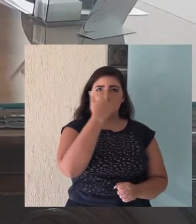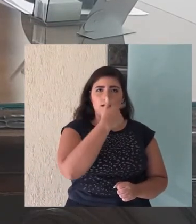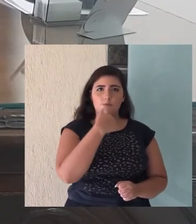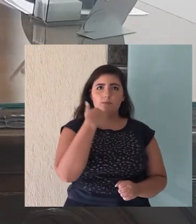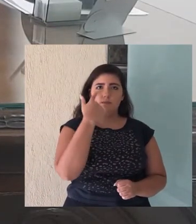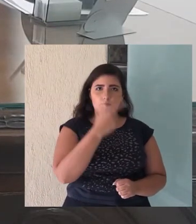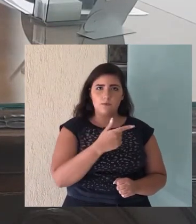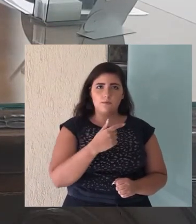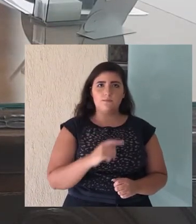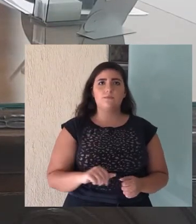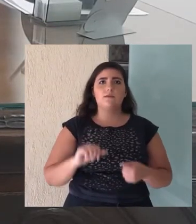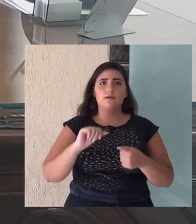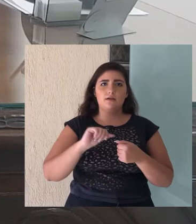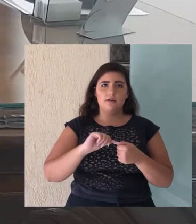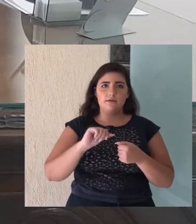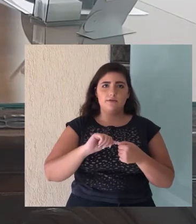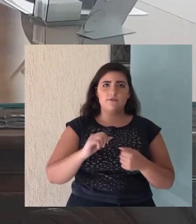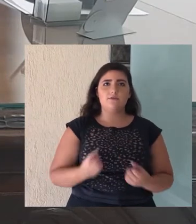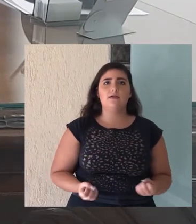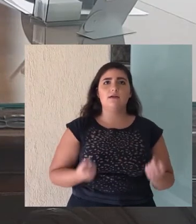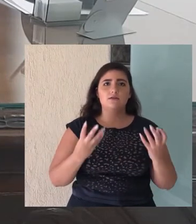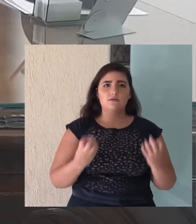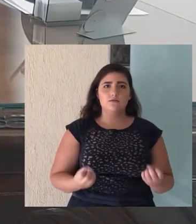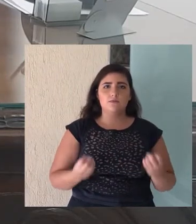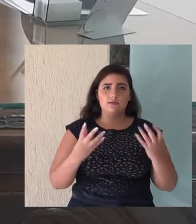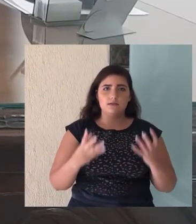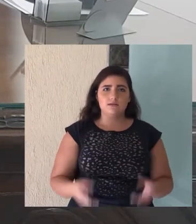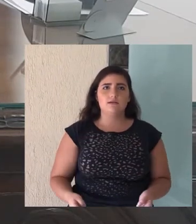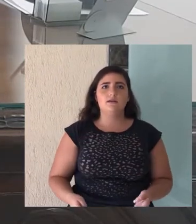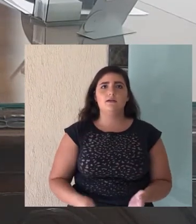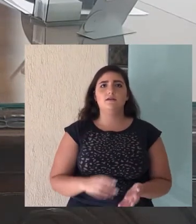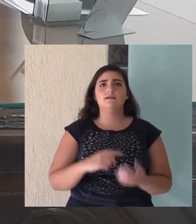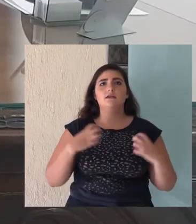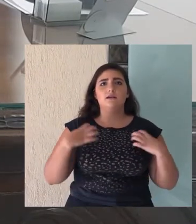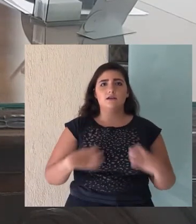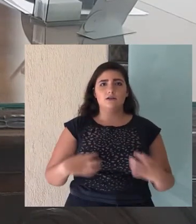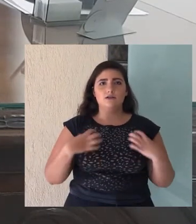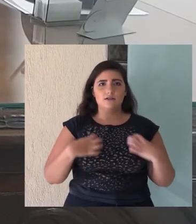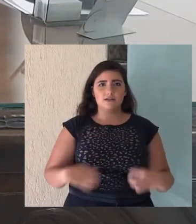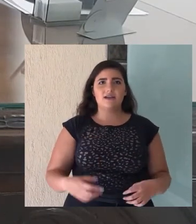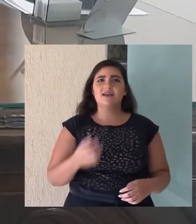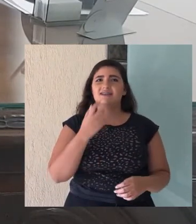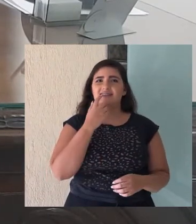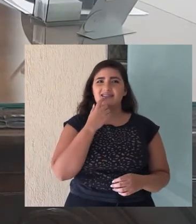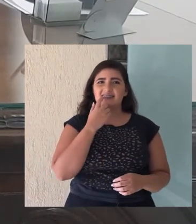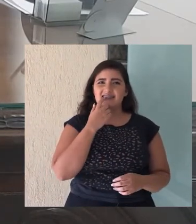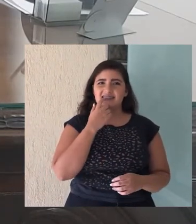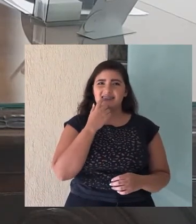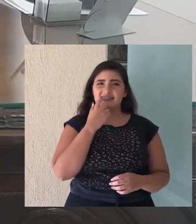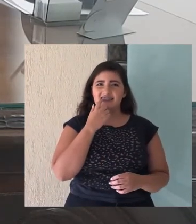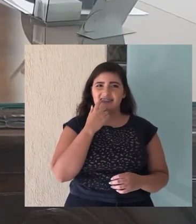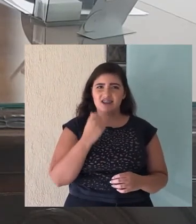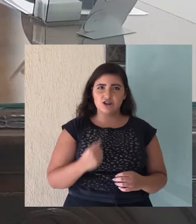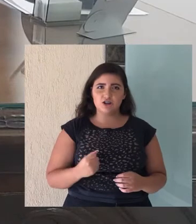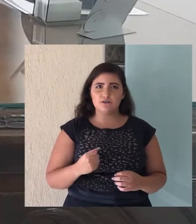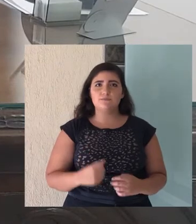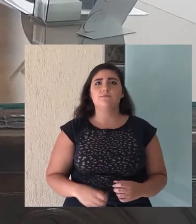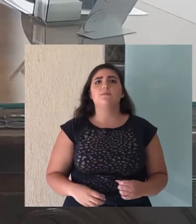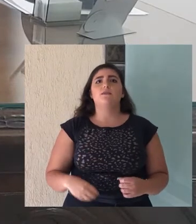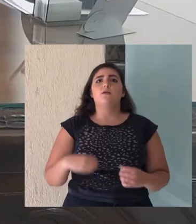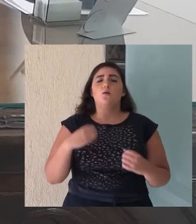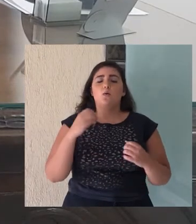produção de ácidos e produção de tecido cariado, outras mais propensão a desenvolvimento de doença periodontal. Quando você tem uma